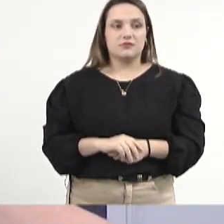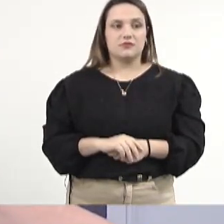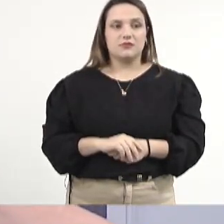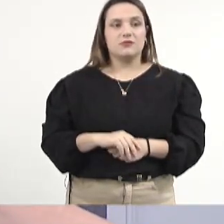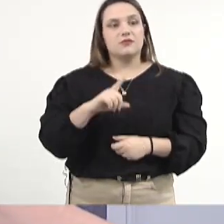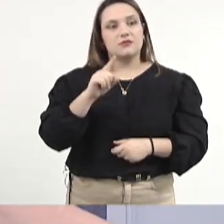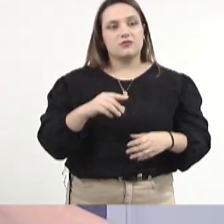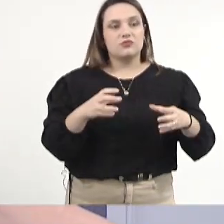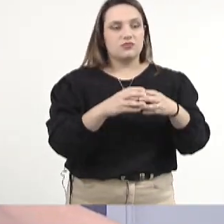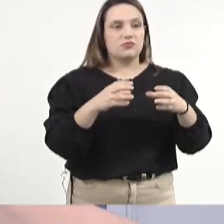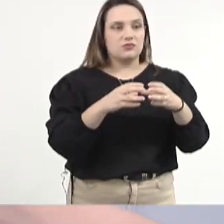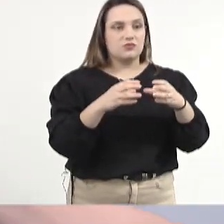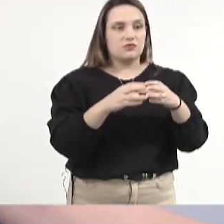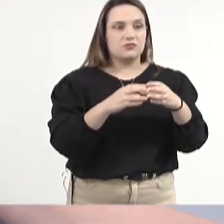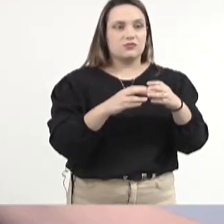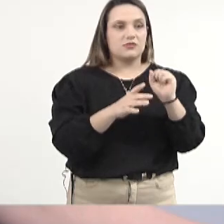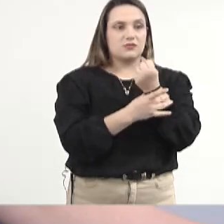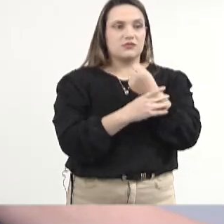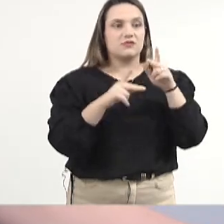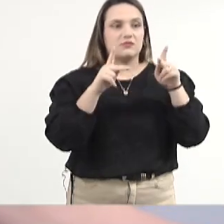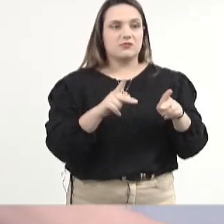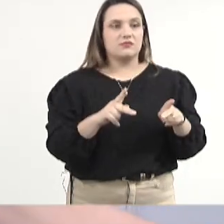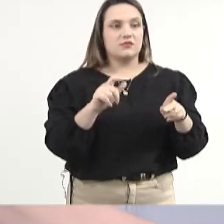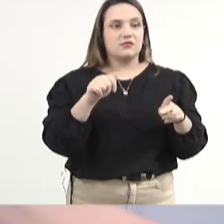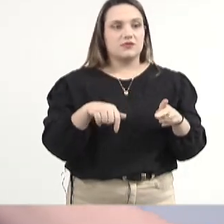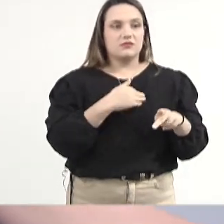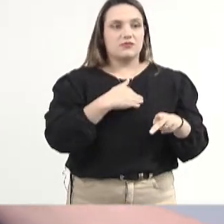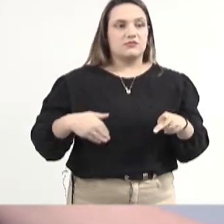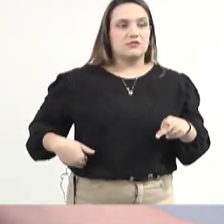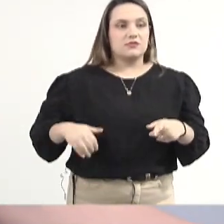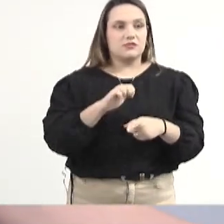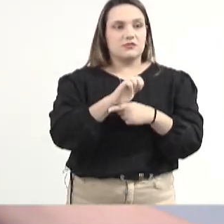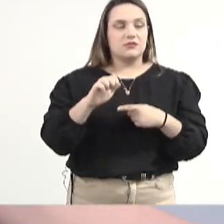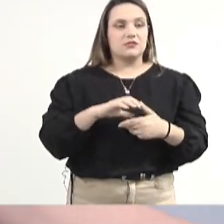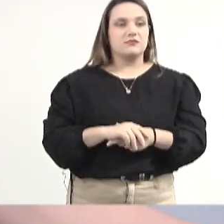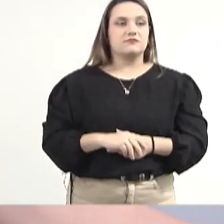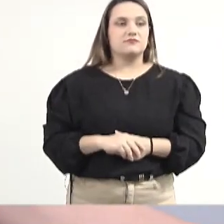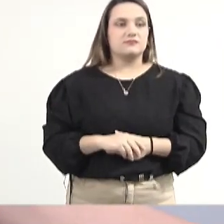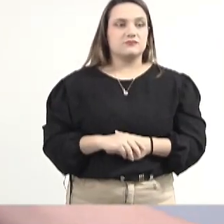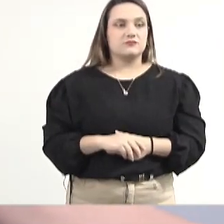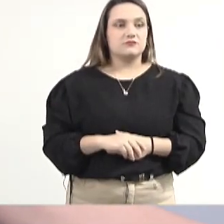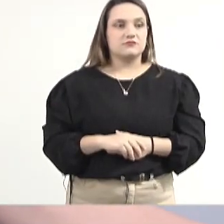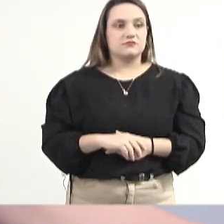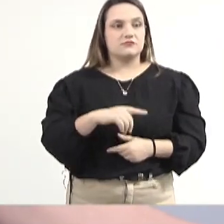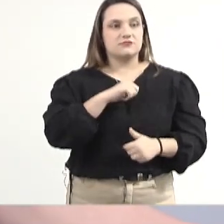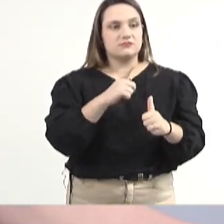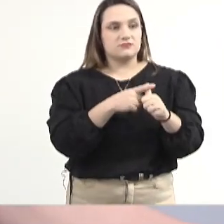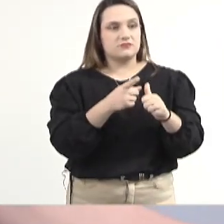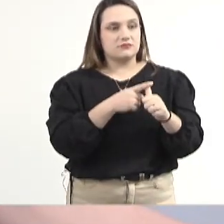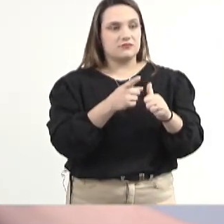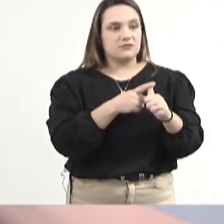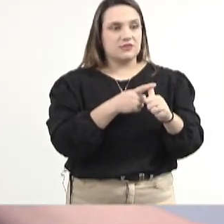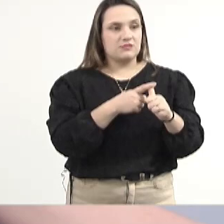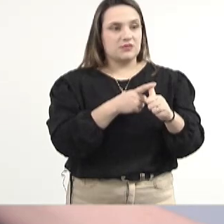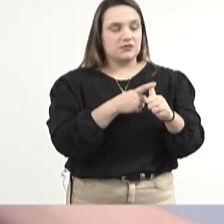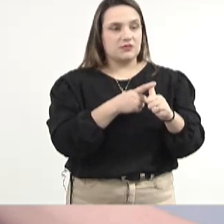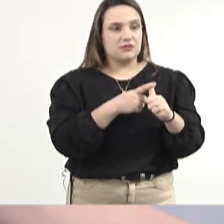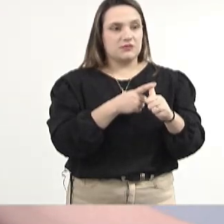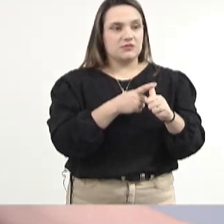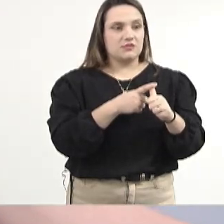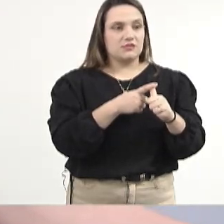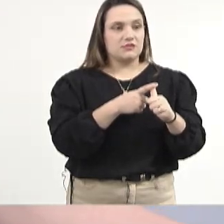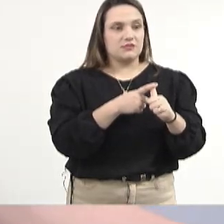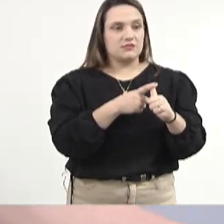da Comissão de Segurança Pública da Casa com o governo do Estado. A primeira é aquela que retira, havia no texto